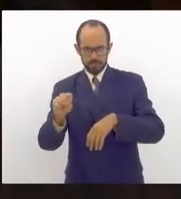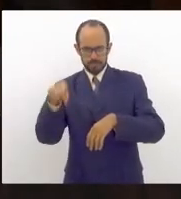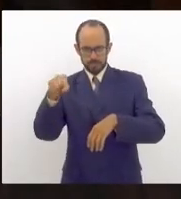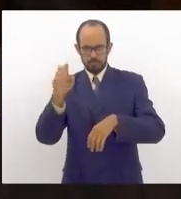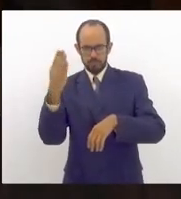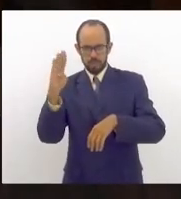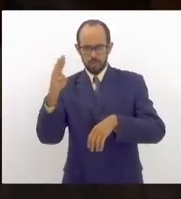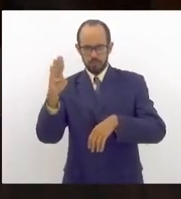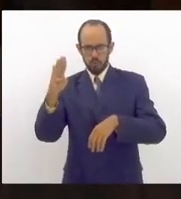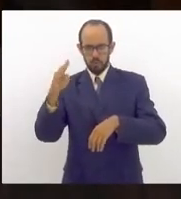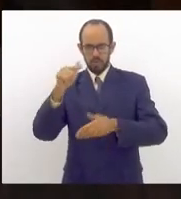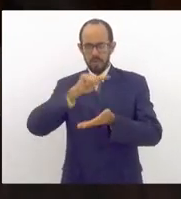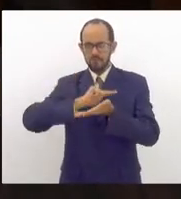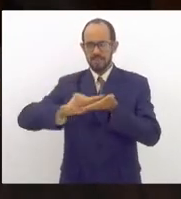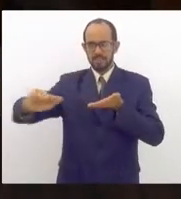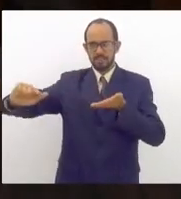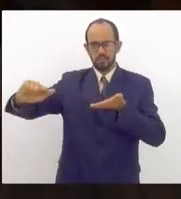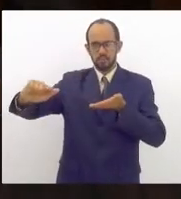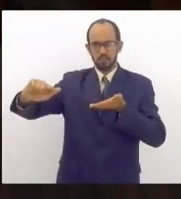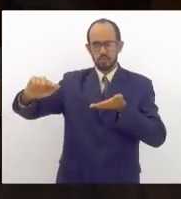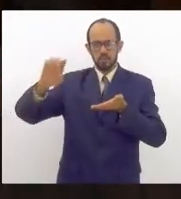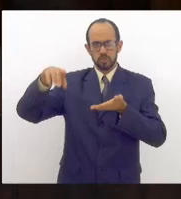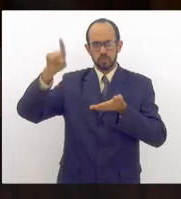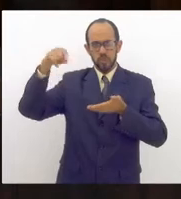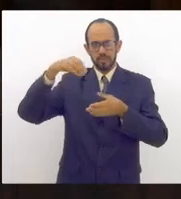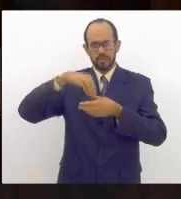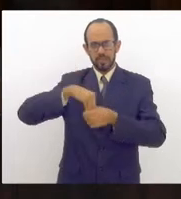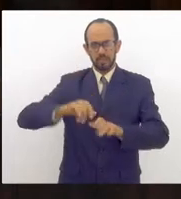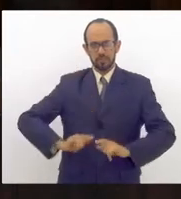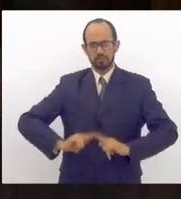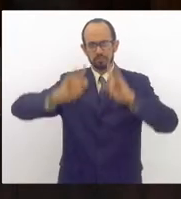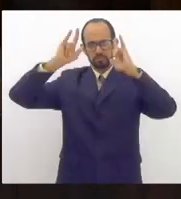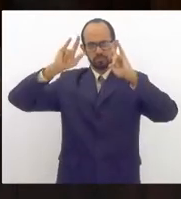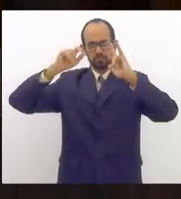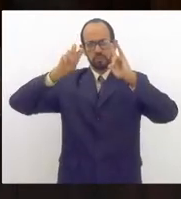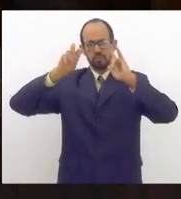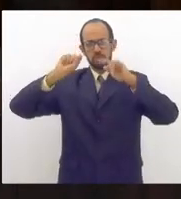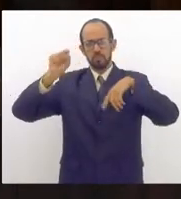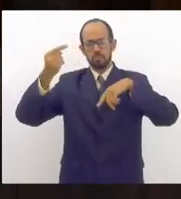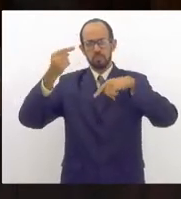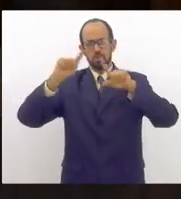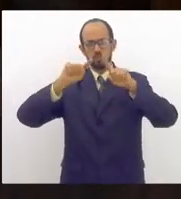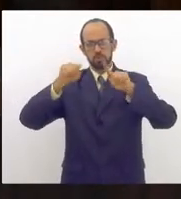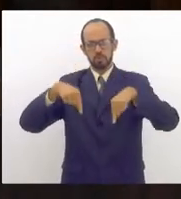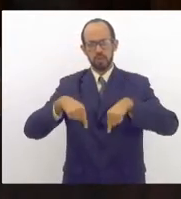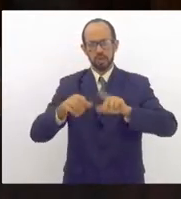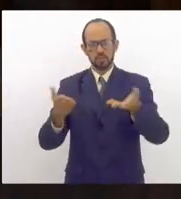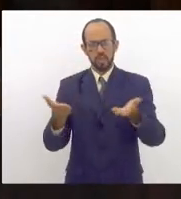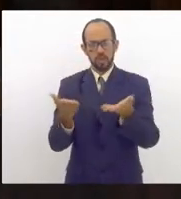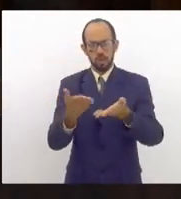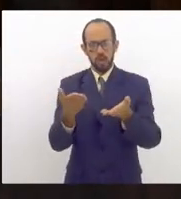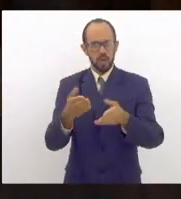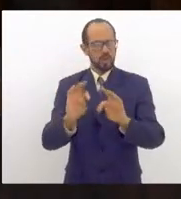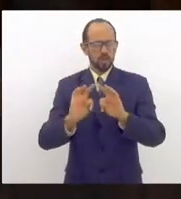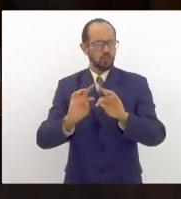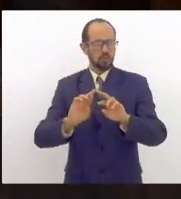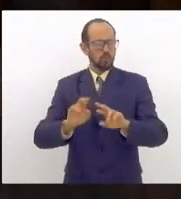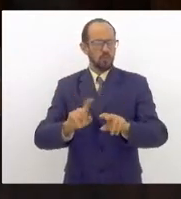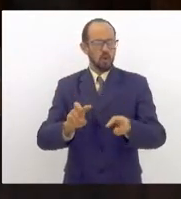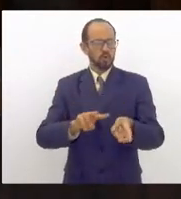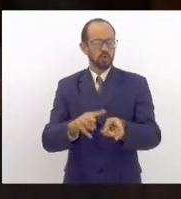se esvaziou só dentro daquele prédio era 5.000 trabalhadores e trabalhadoras que com certeza não foram todos para